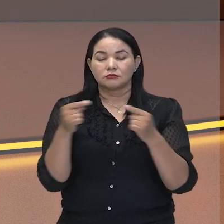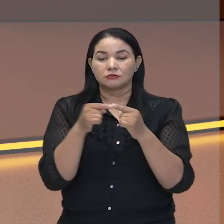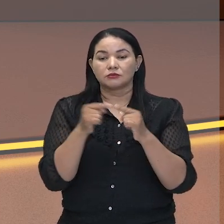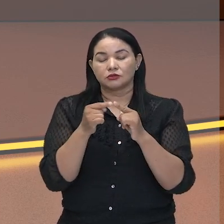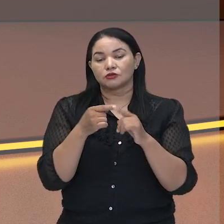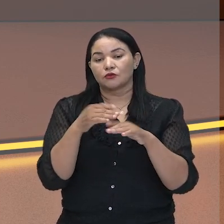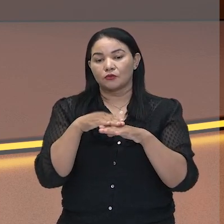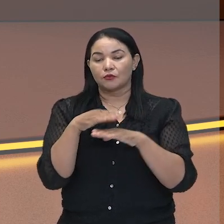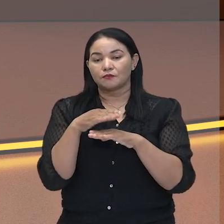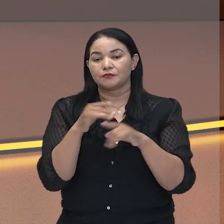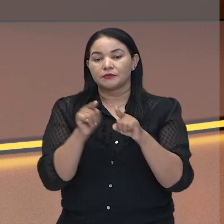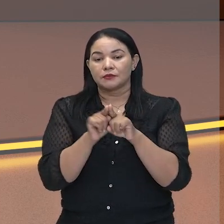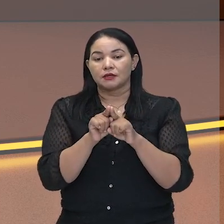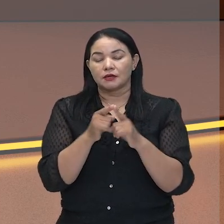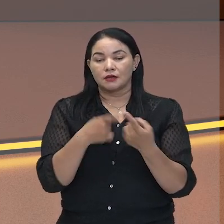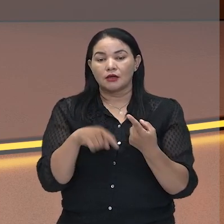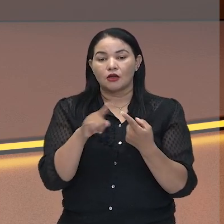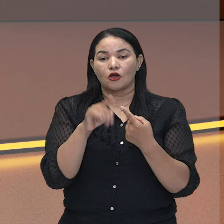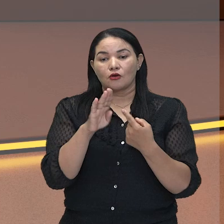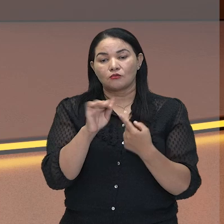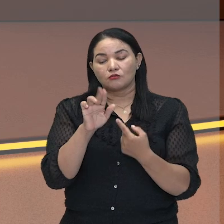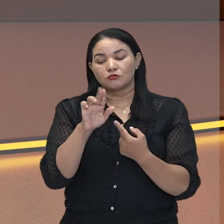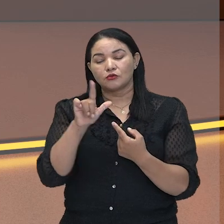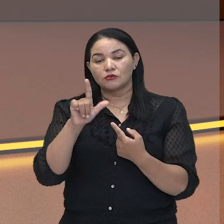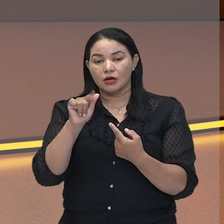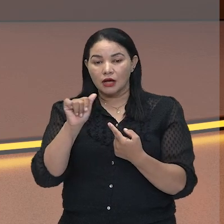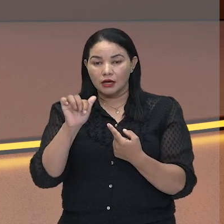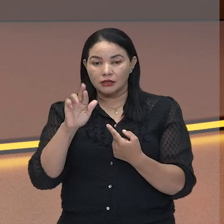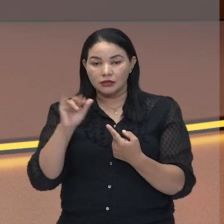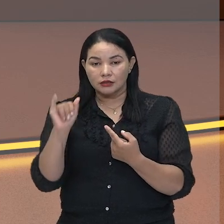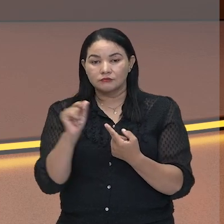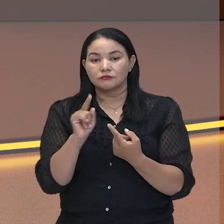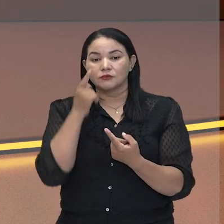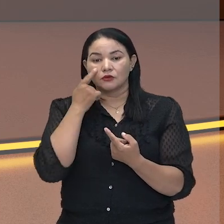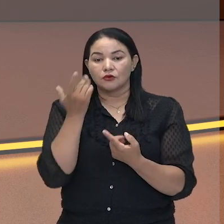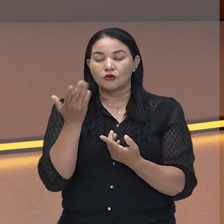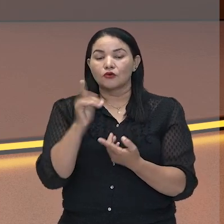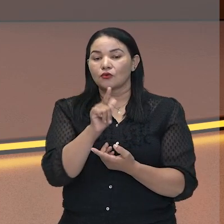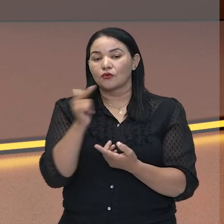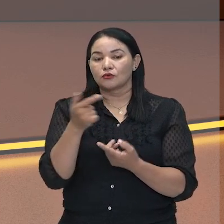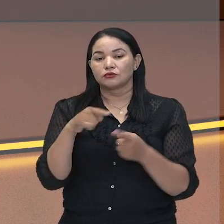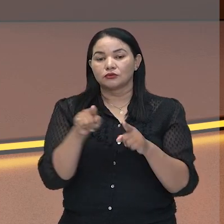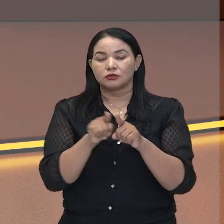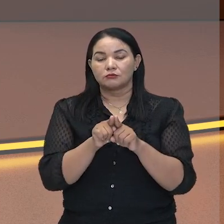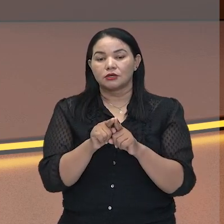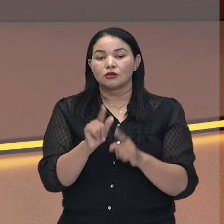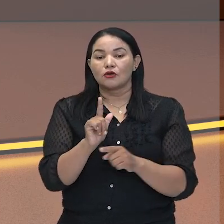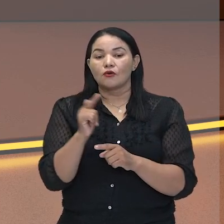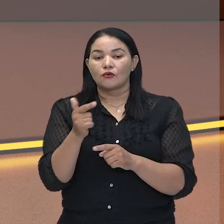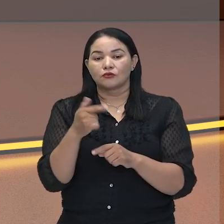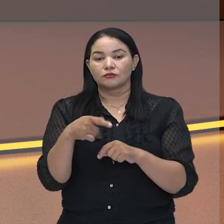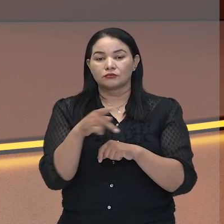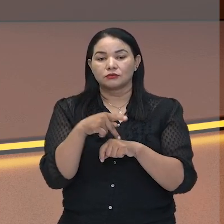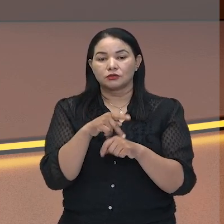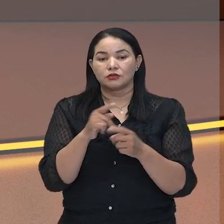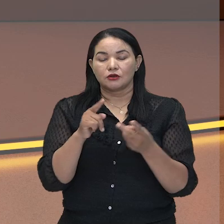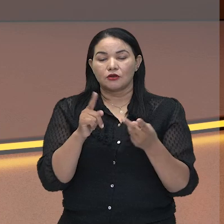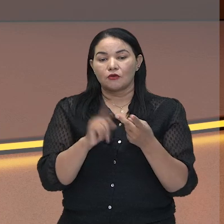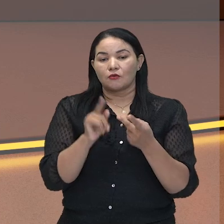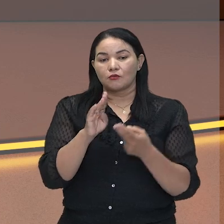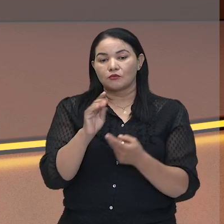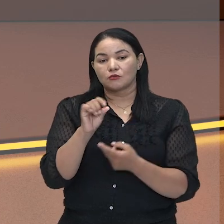alto. Aí a gente tem a Bulgária, a Albânia, a Armênia e começamos a ver a Bósnia e Herzegovina